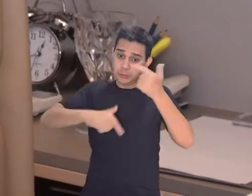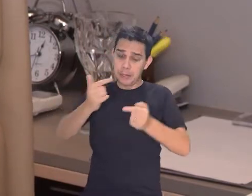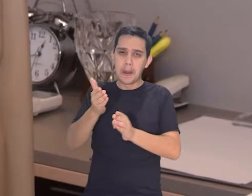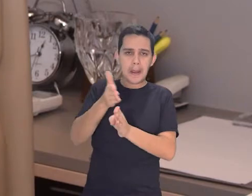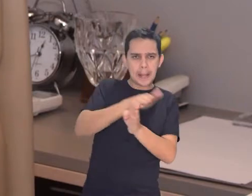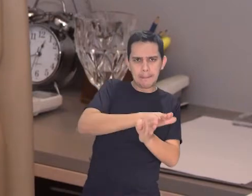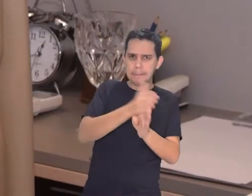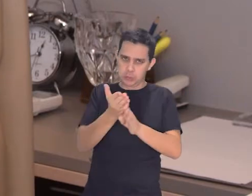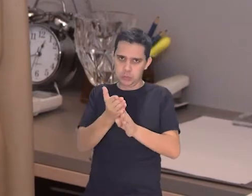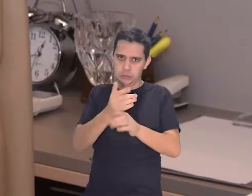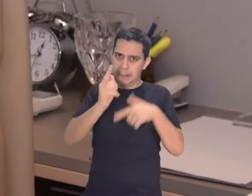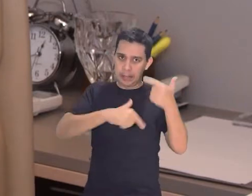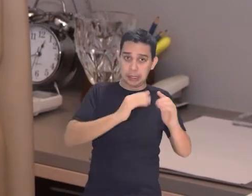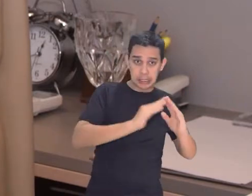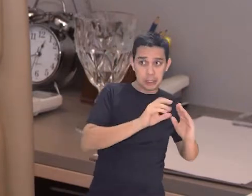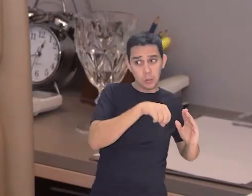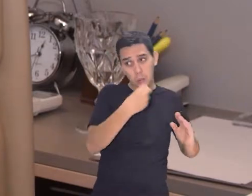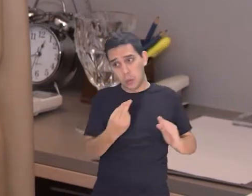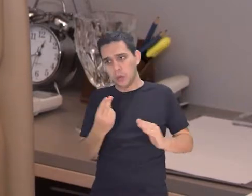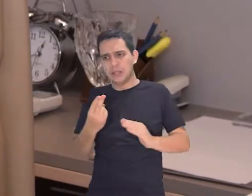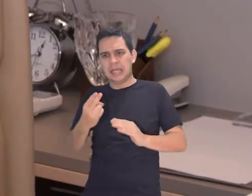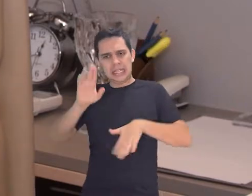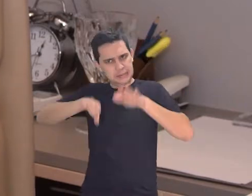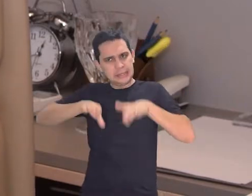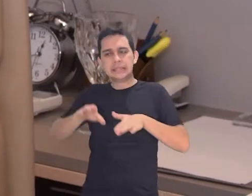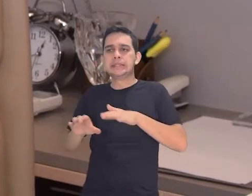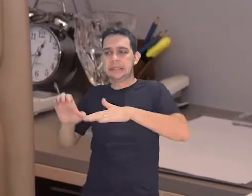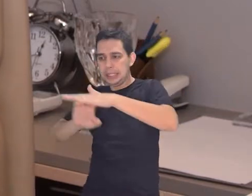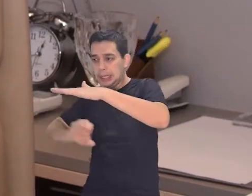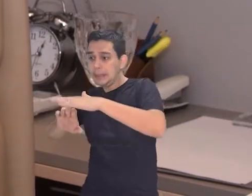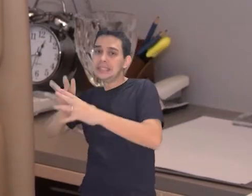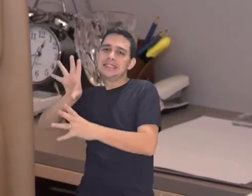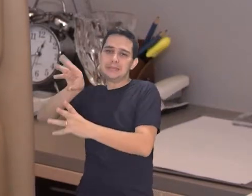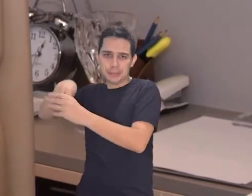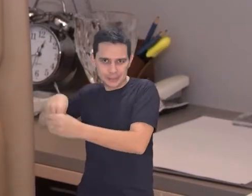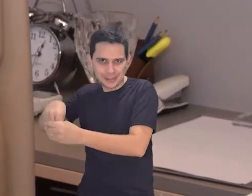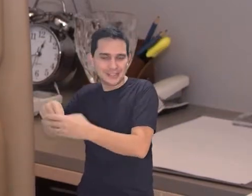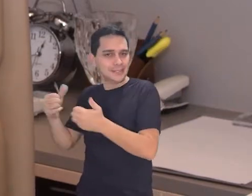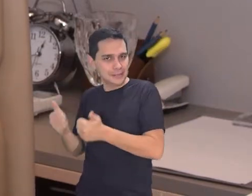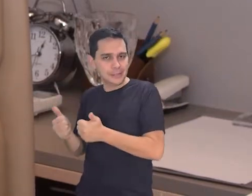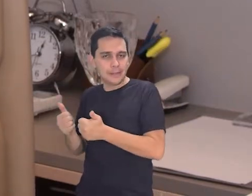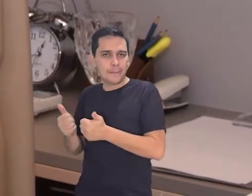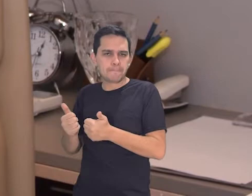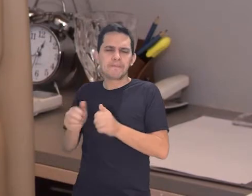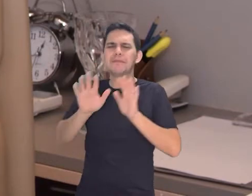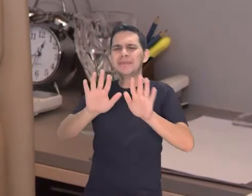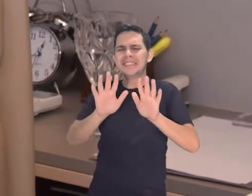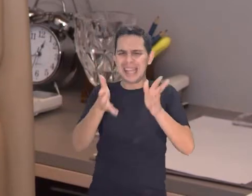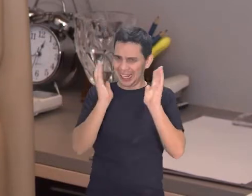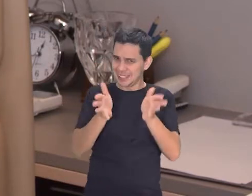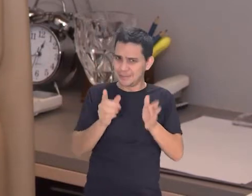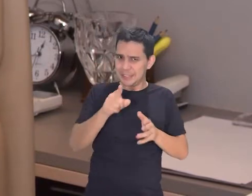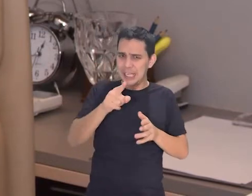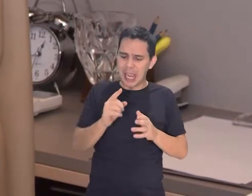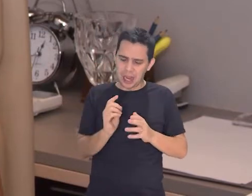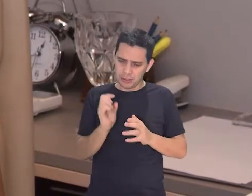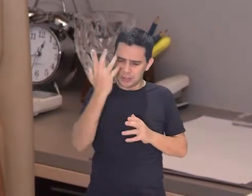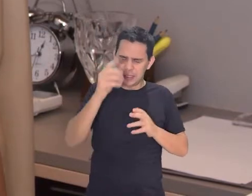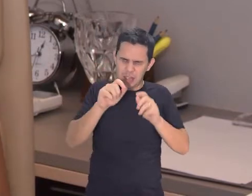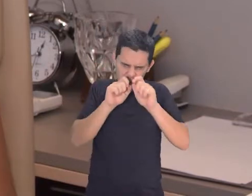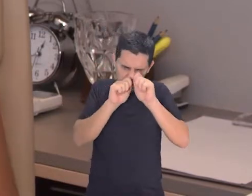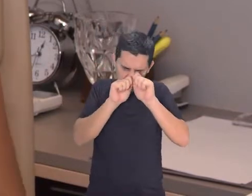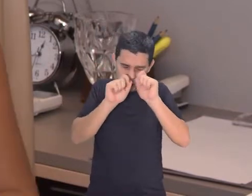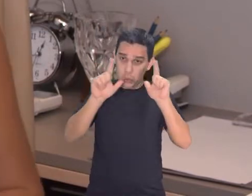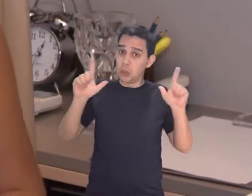híbrido? Quantas vezes a gente acordou indisposto, né? E tinha condições sim de trabalhar, mas